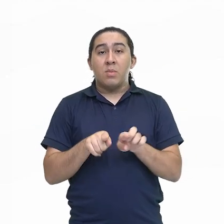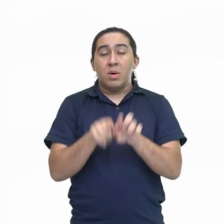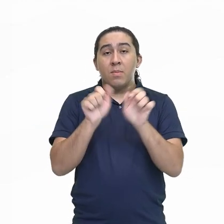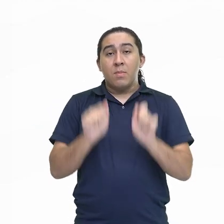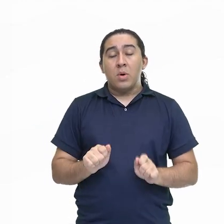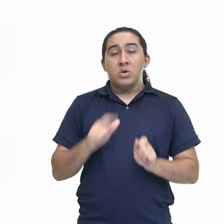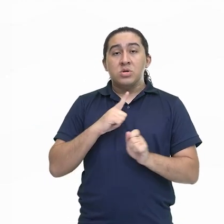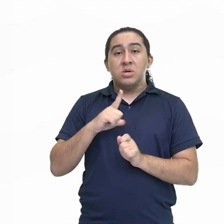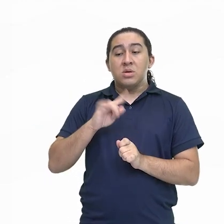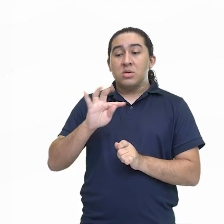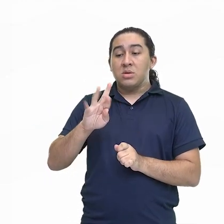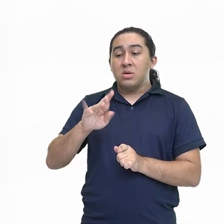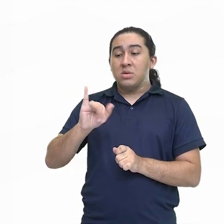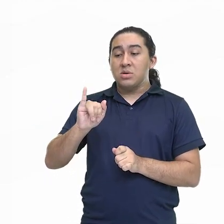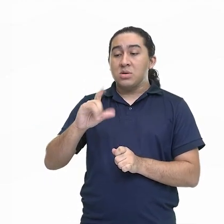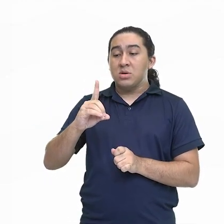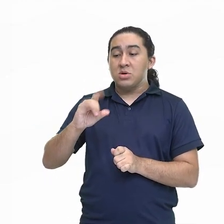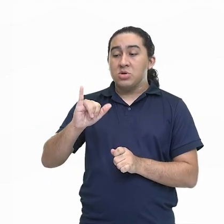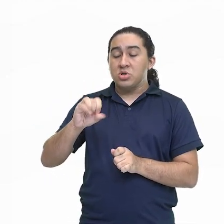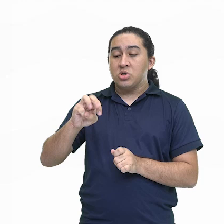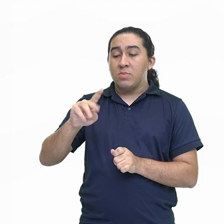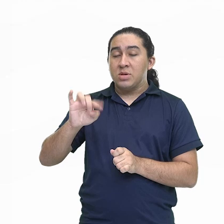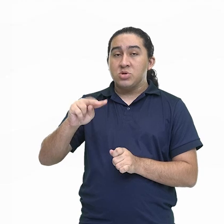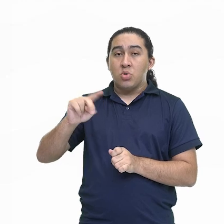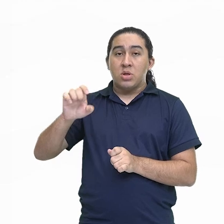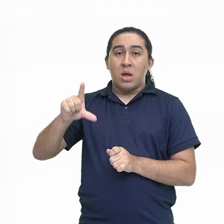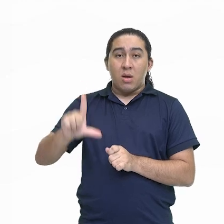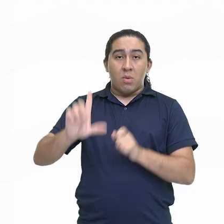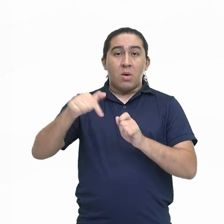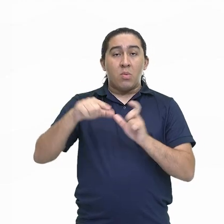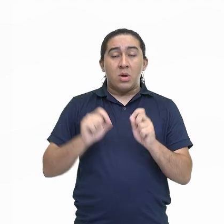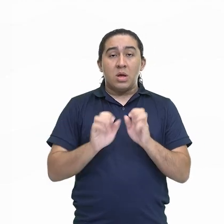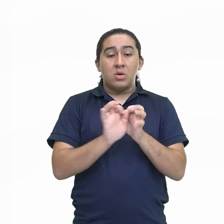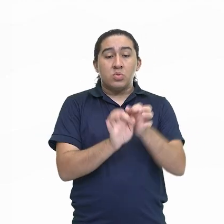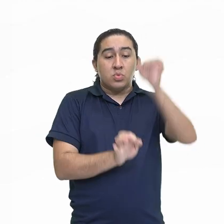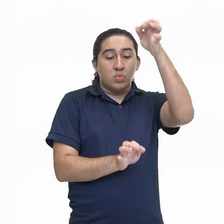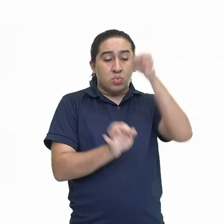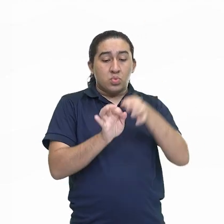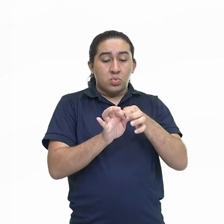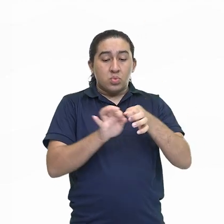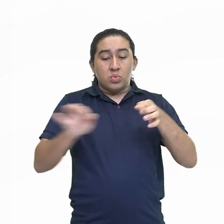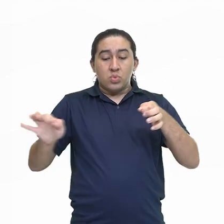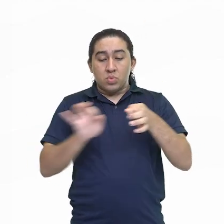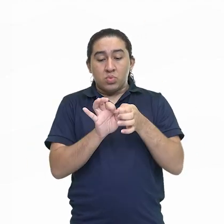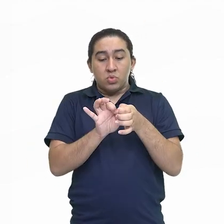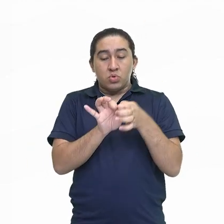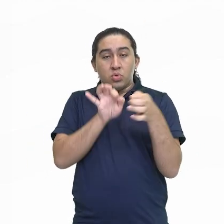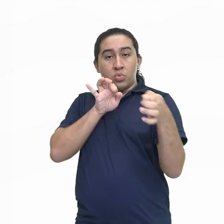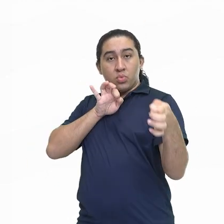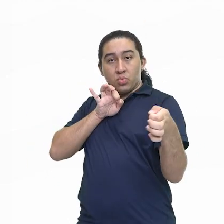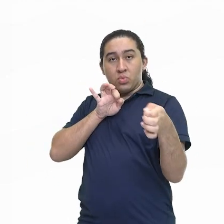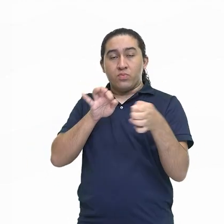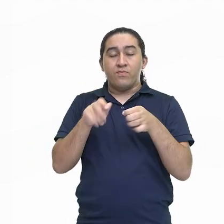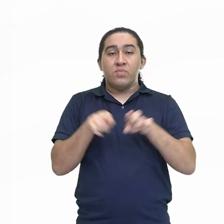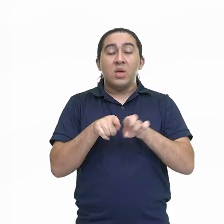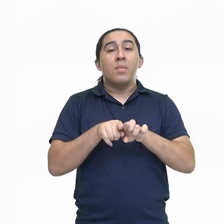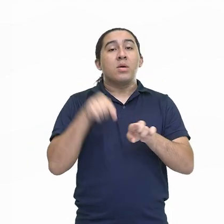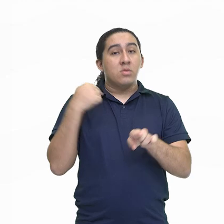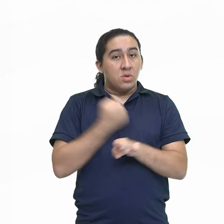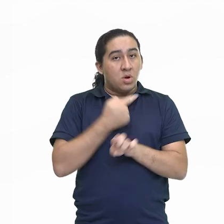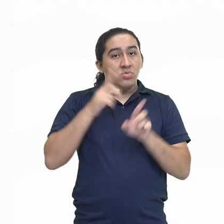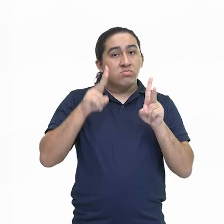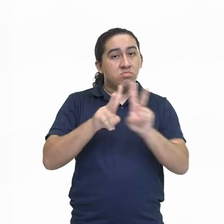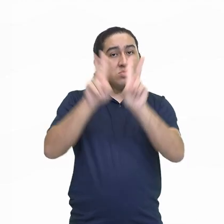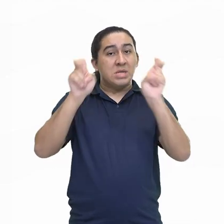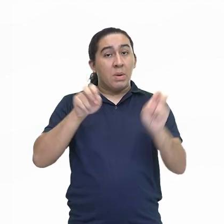comprimento e profundidade. Nós falamos isso sobre a questão da perspectiva na obra de arte. Quando no